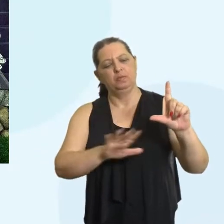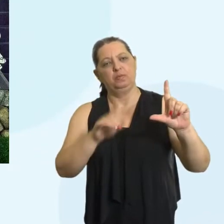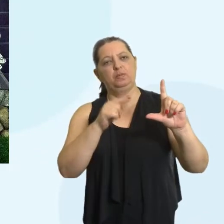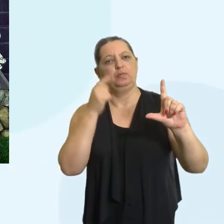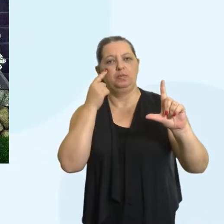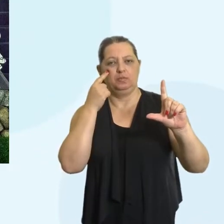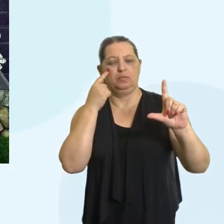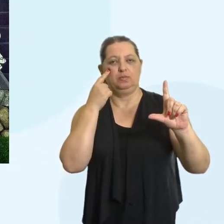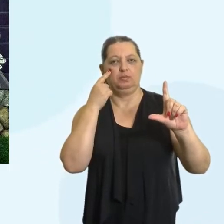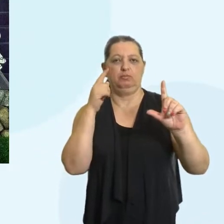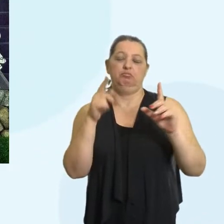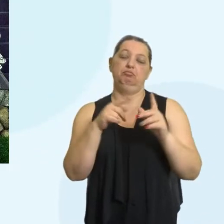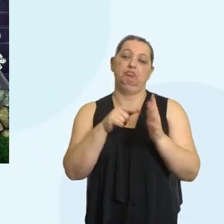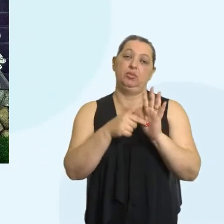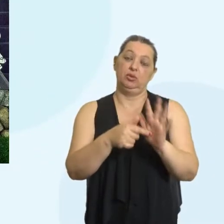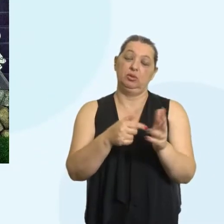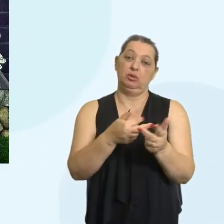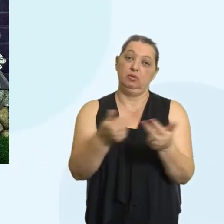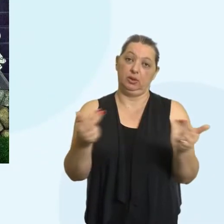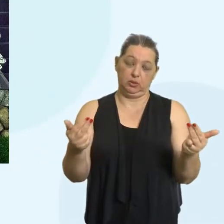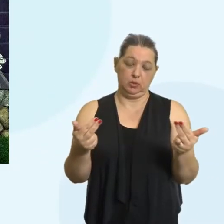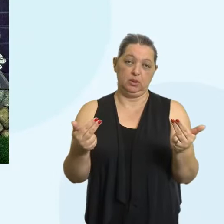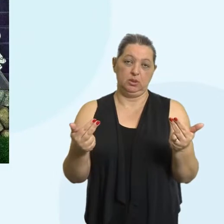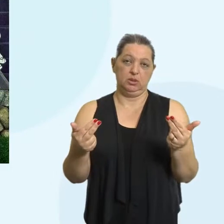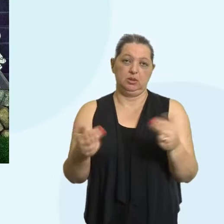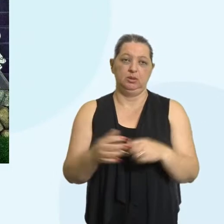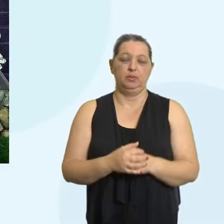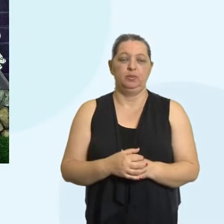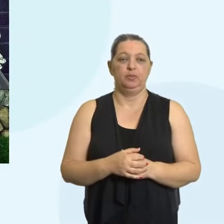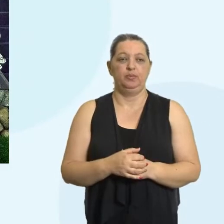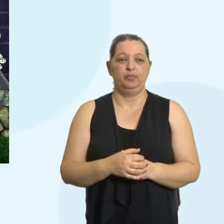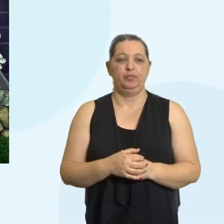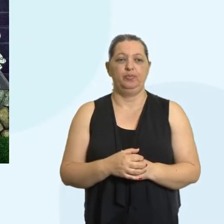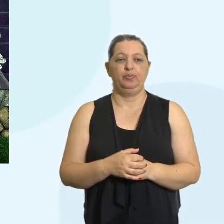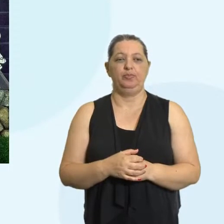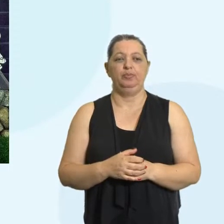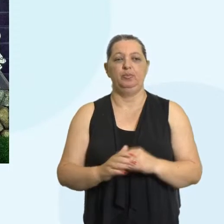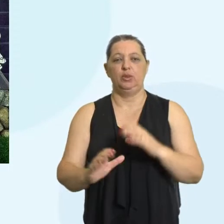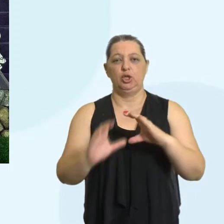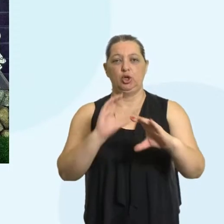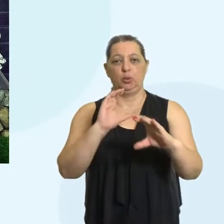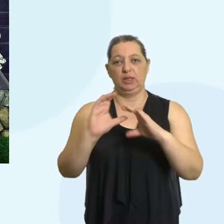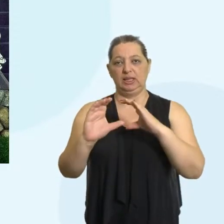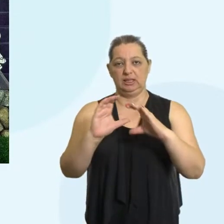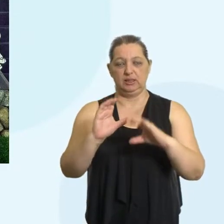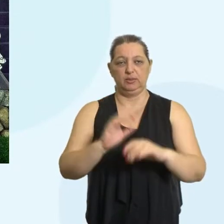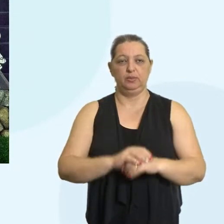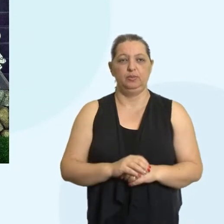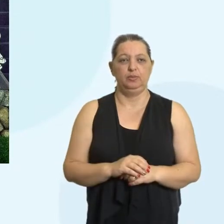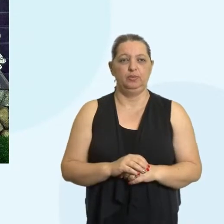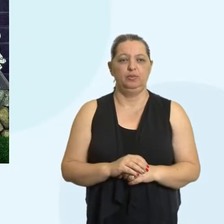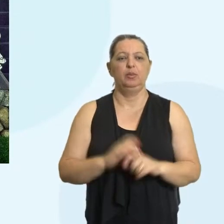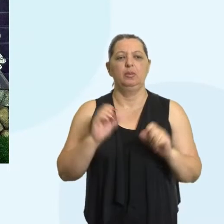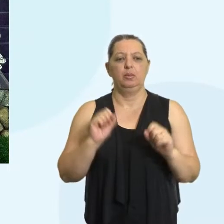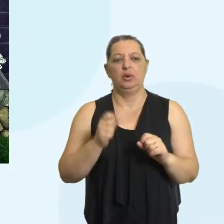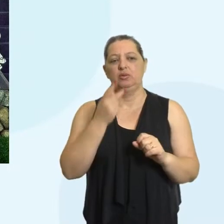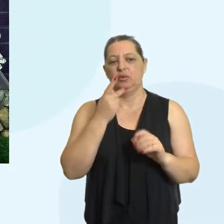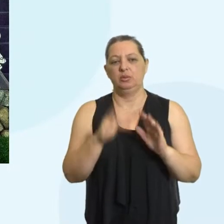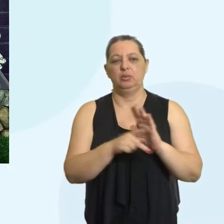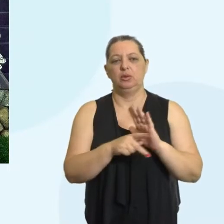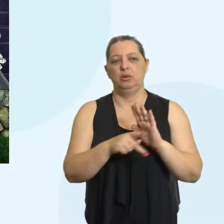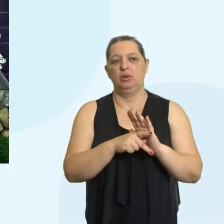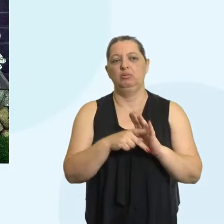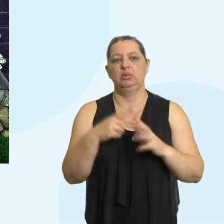ela pode remeter várias coisas vários discursos né ela comunica muita coisa e ela pode estar te falando sobre o seu